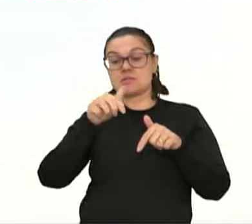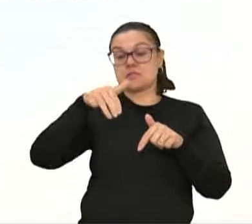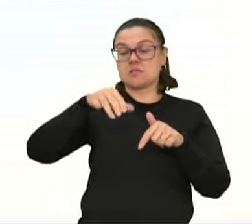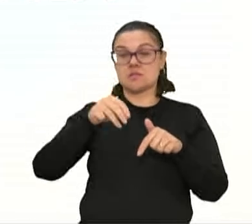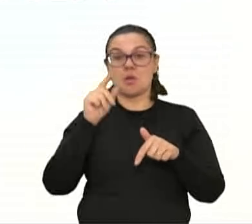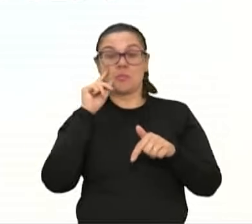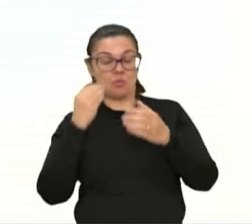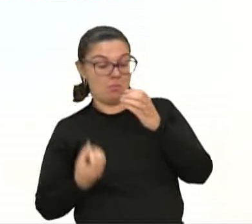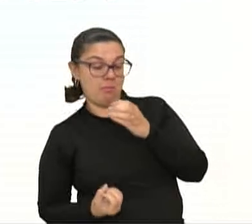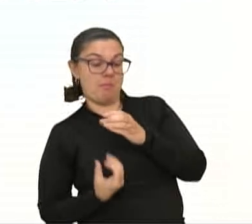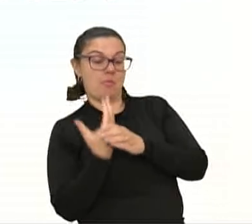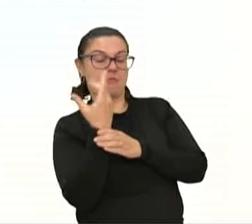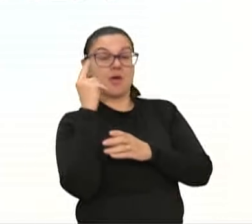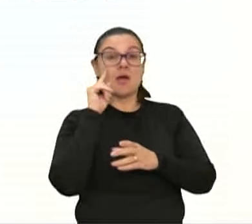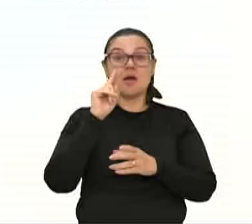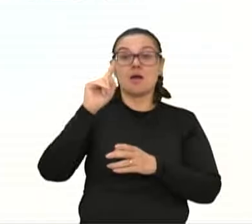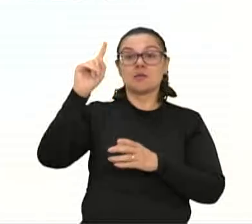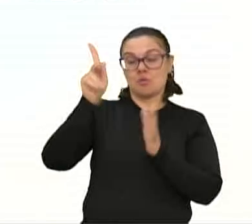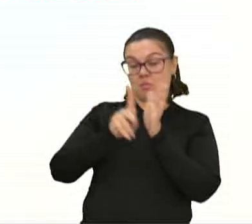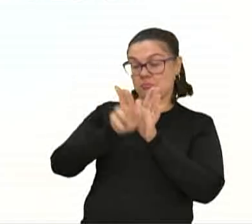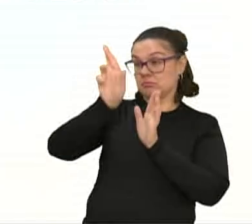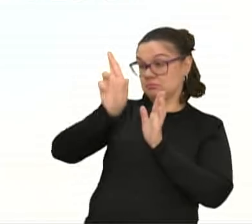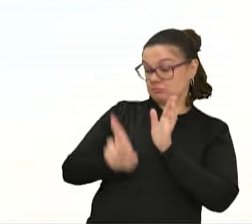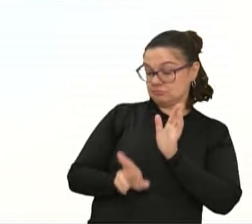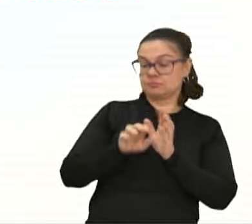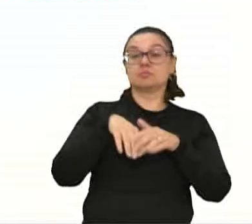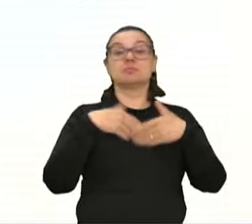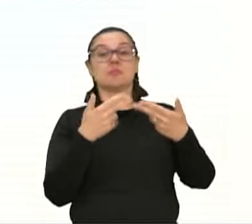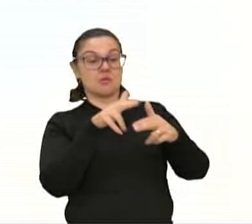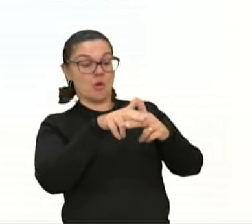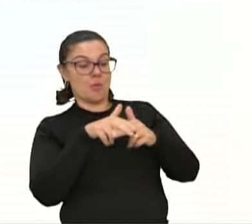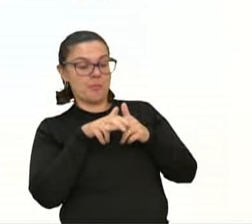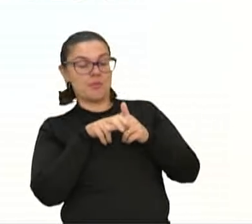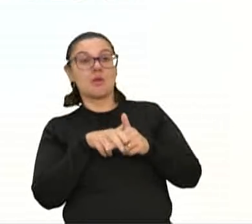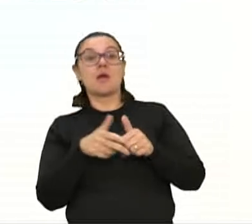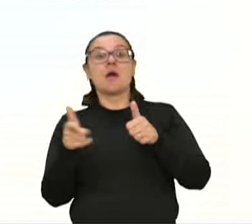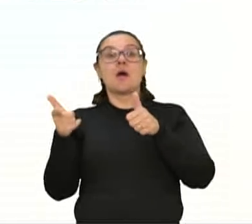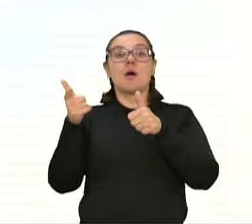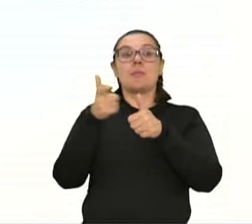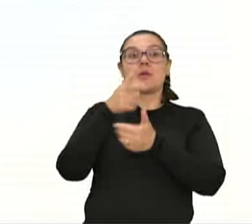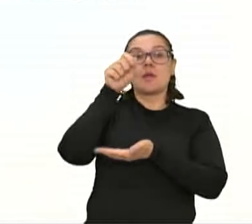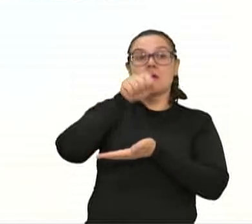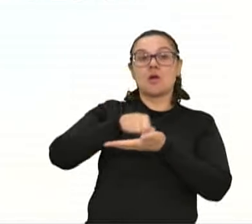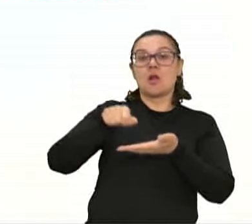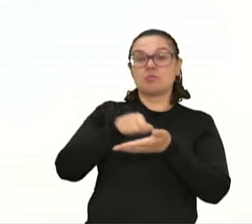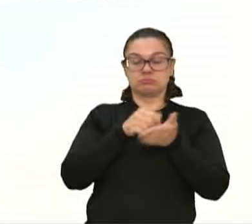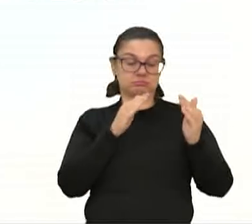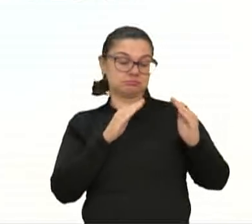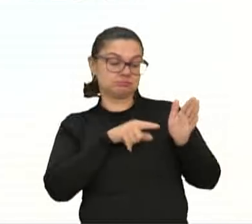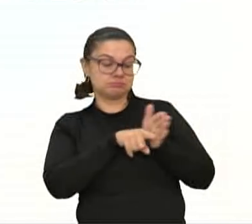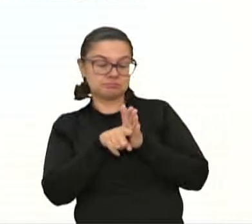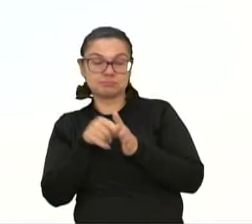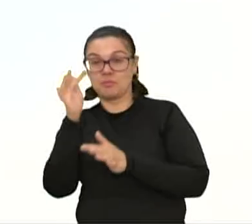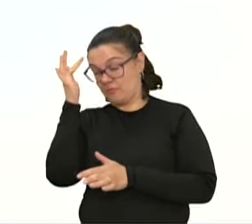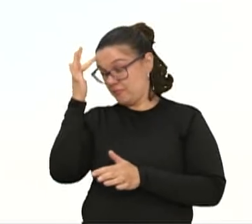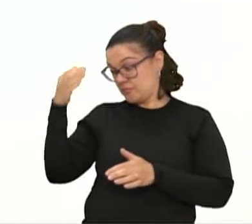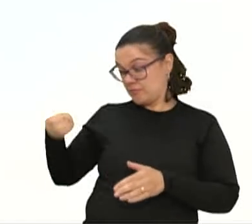provar a existência de Deus por meio da razão. Por isso ele é o primeiro autor da Escolástica.